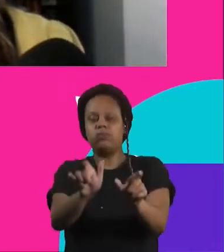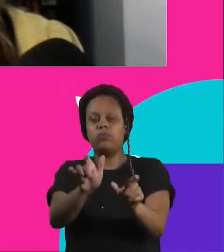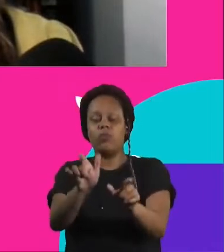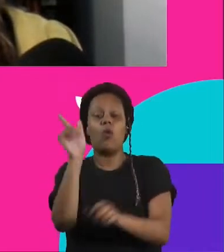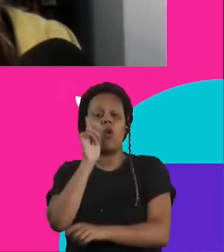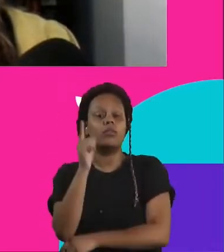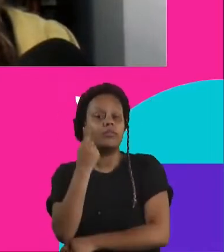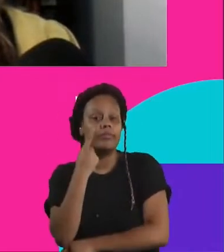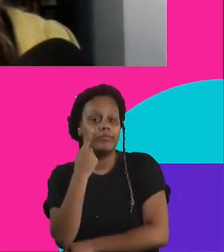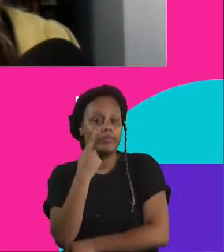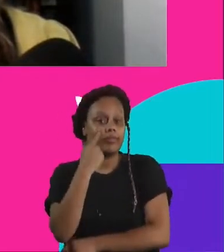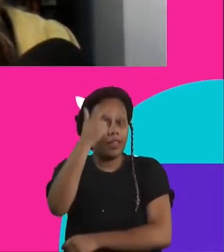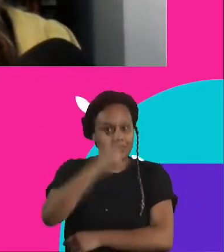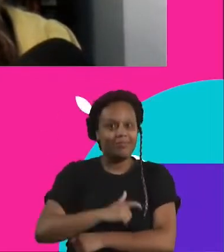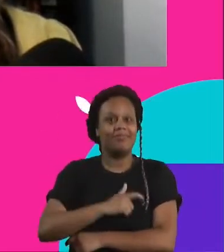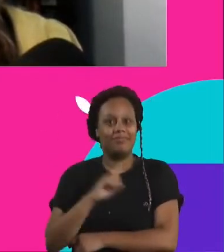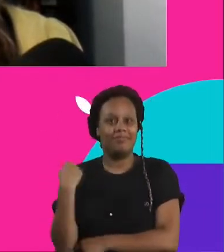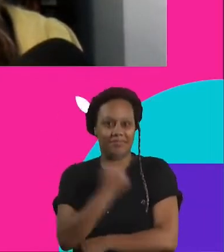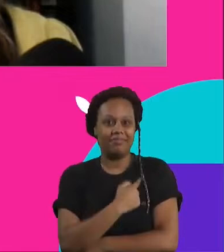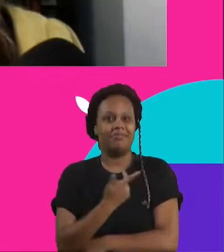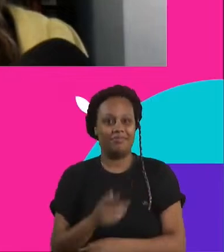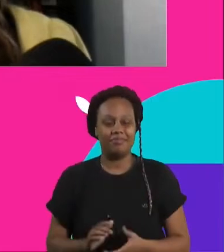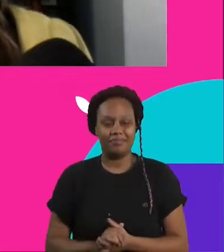poder saber quem é que está do outro lado da telinha.